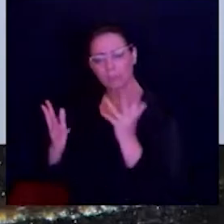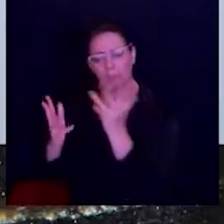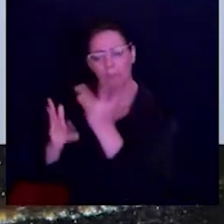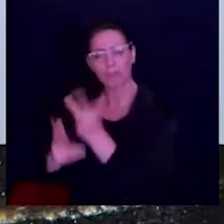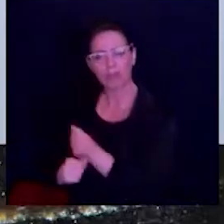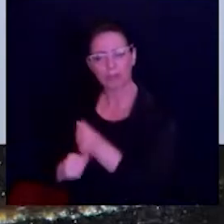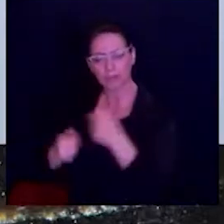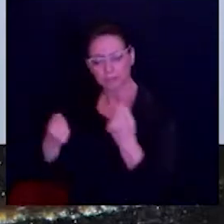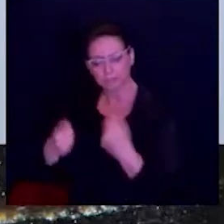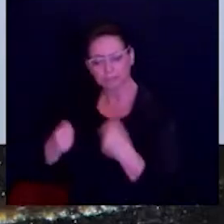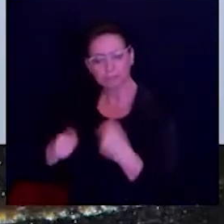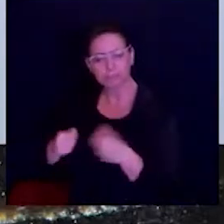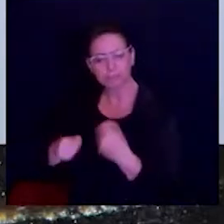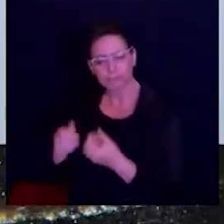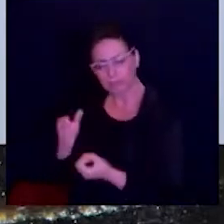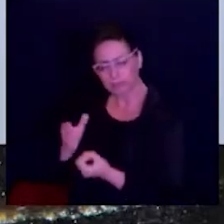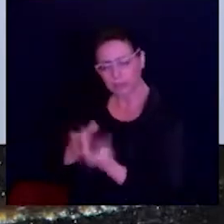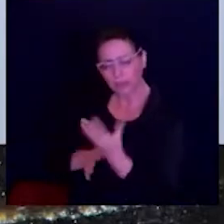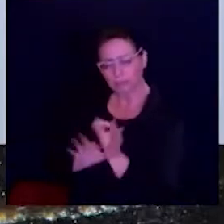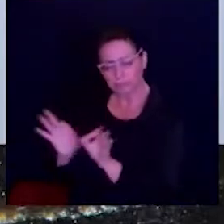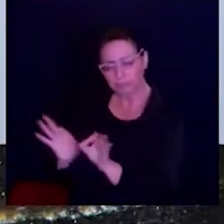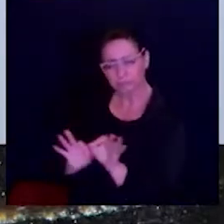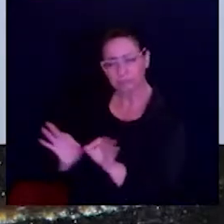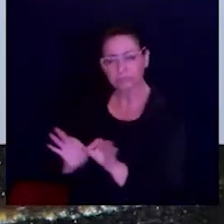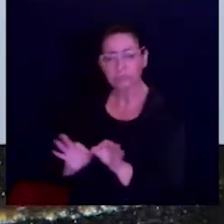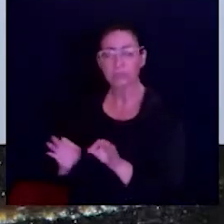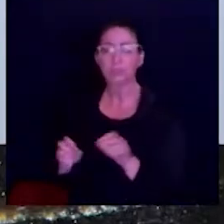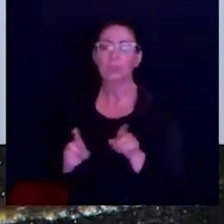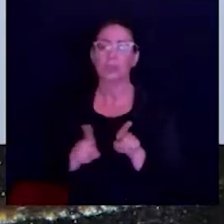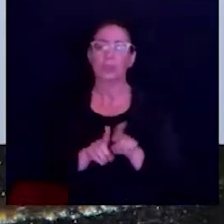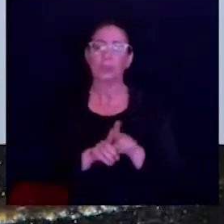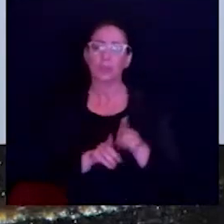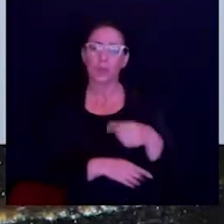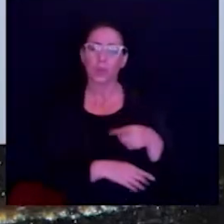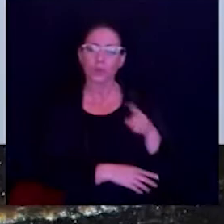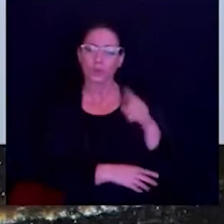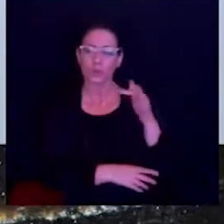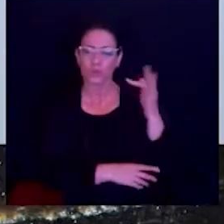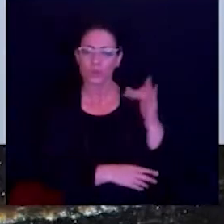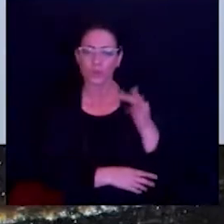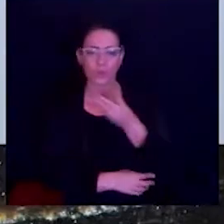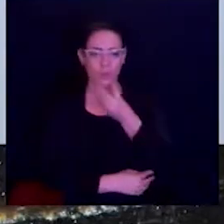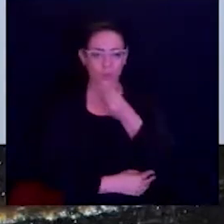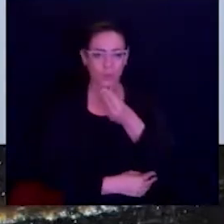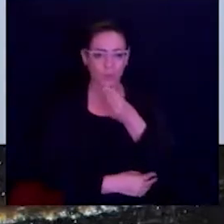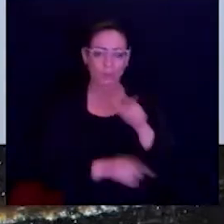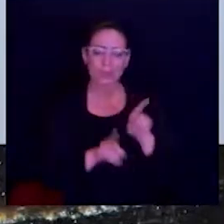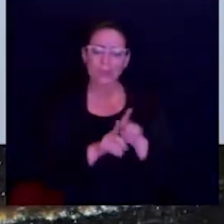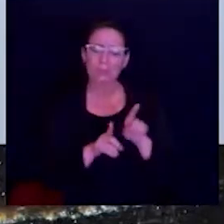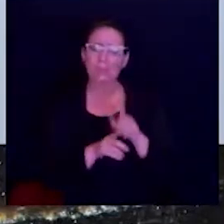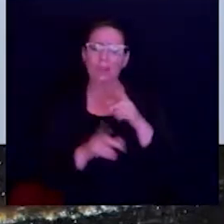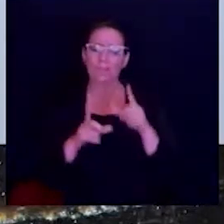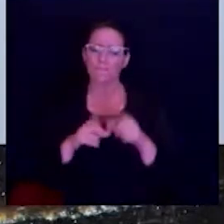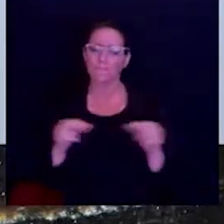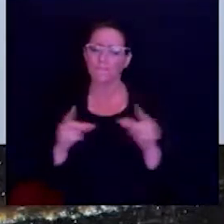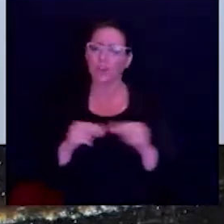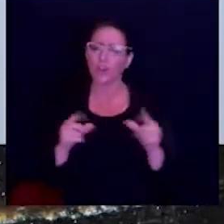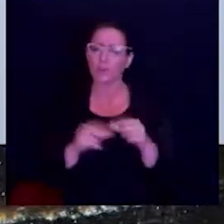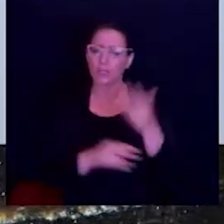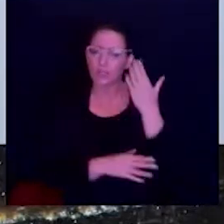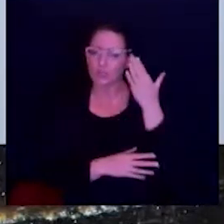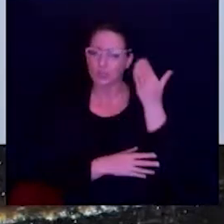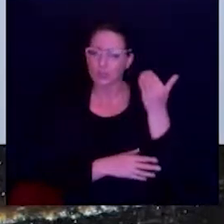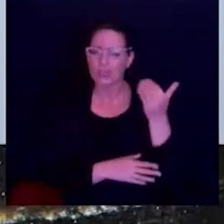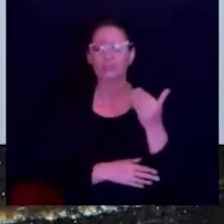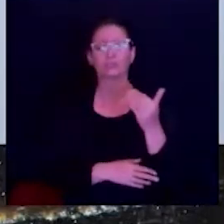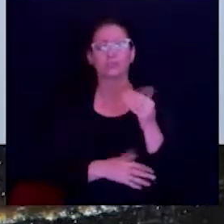importantes necessidades do homem. Para Frank Lloyd Wright, a fórmula do sucesso se resume em dedicação, trabalho